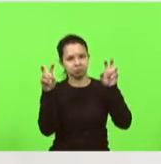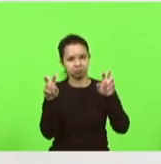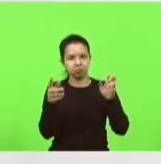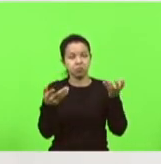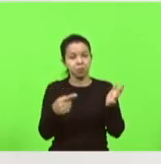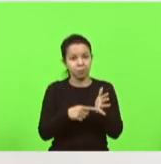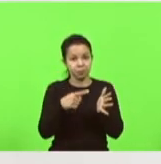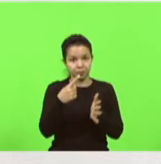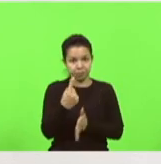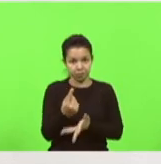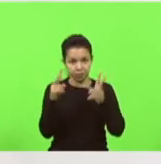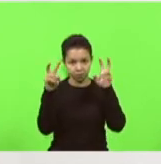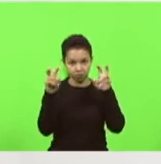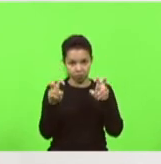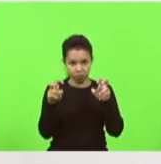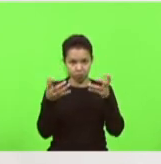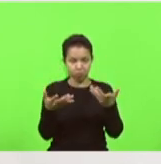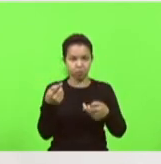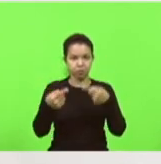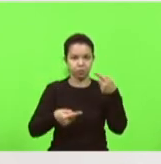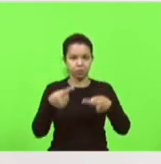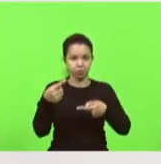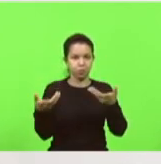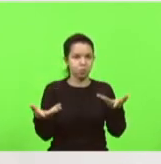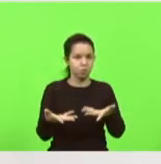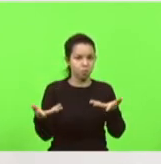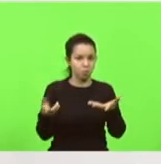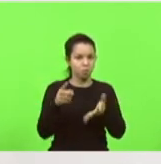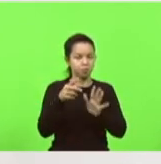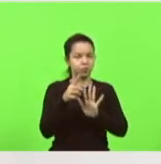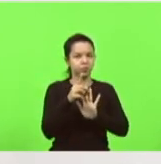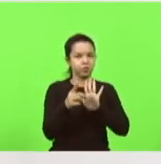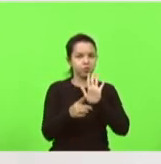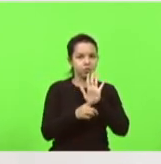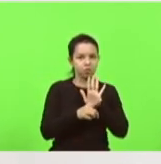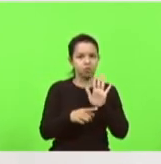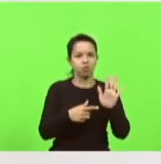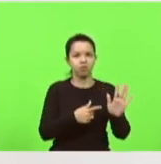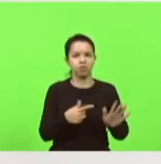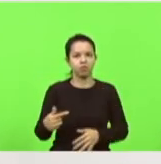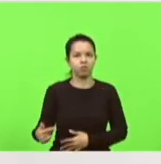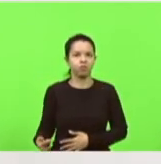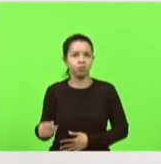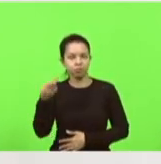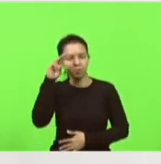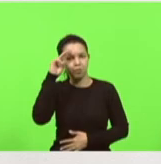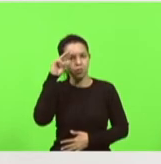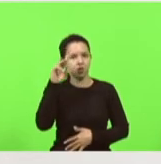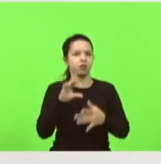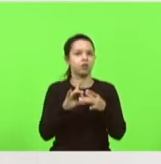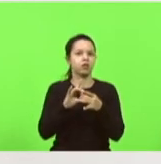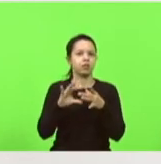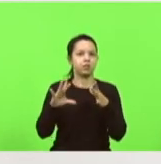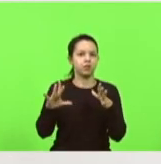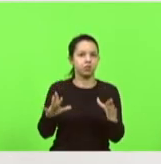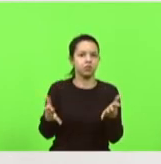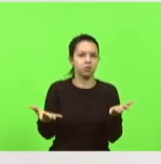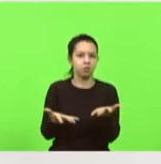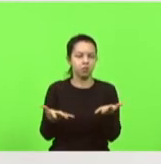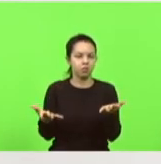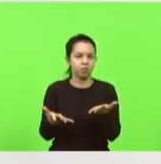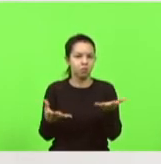hoje, em relação ao decreto do governador Carlos Moisés, né, que liberou agora grande parte das